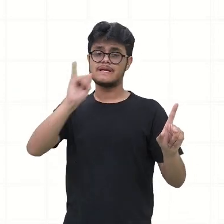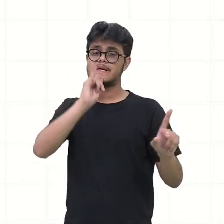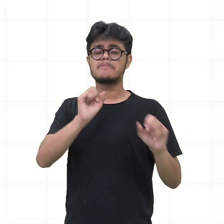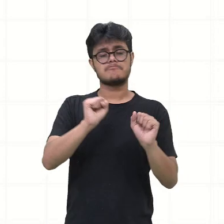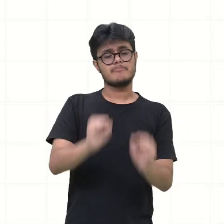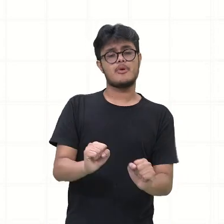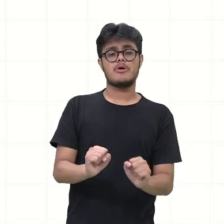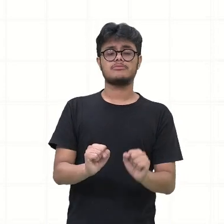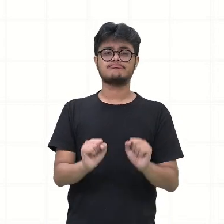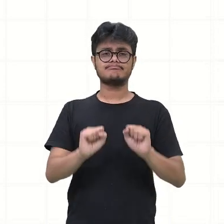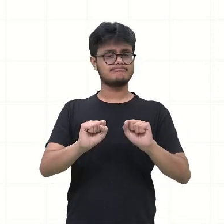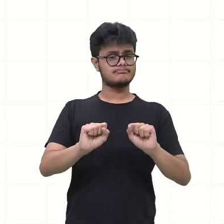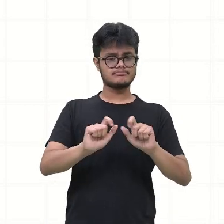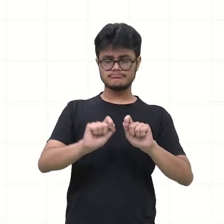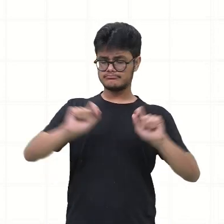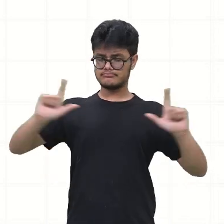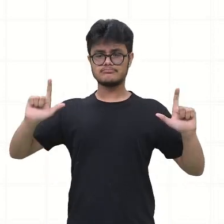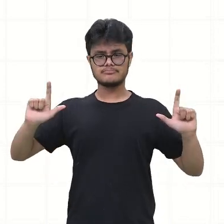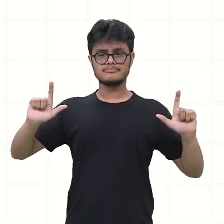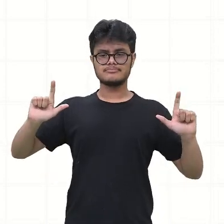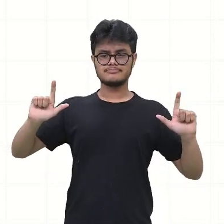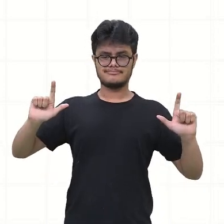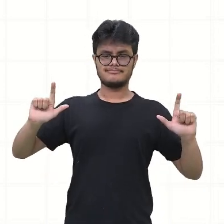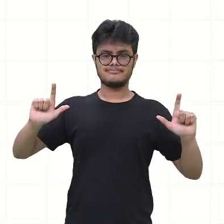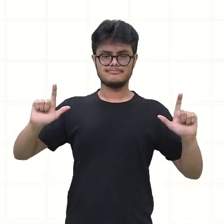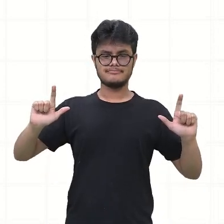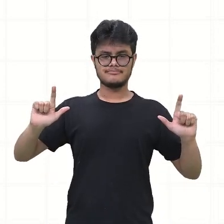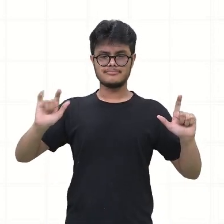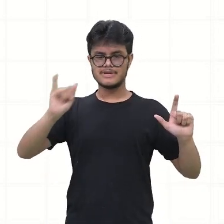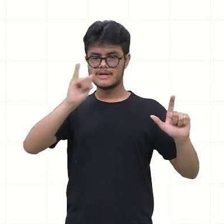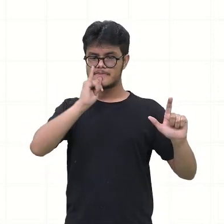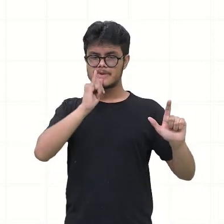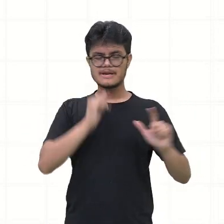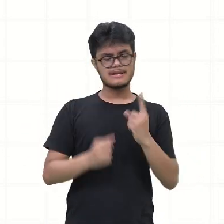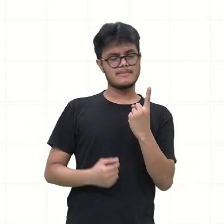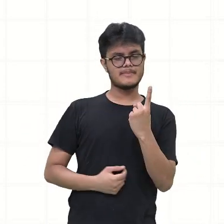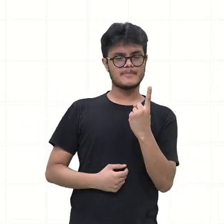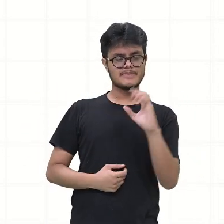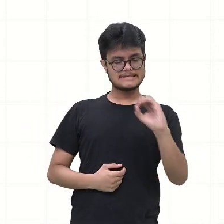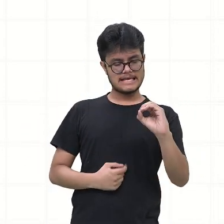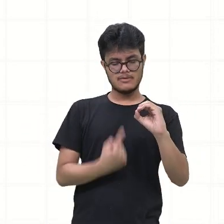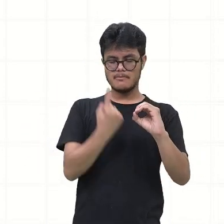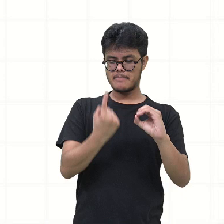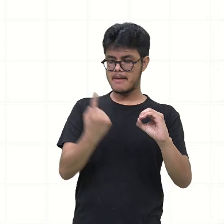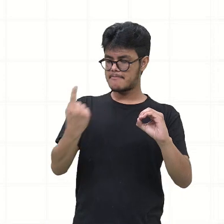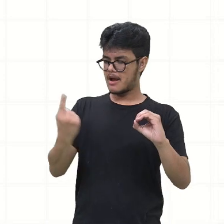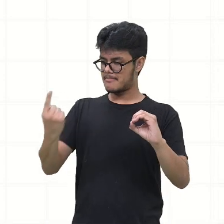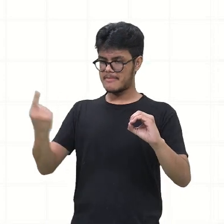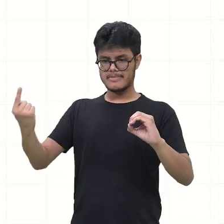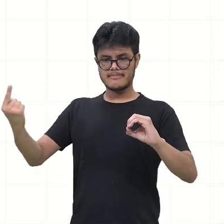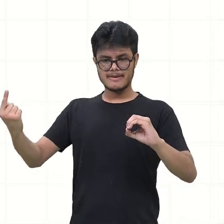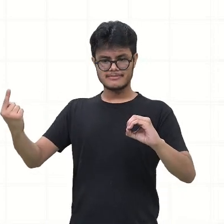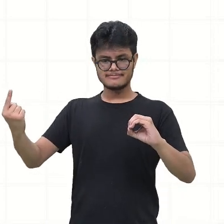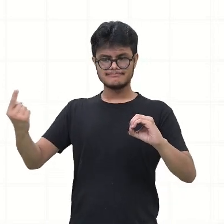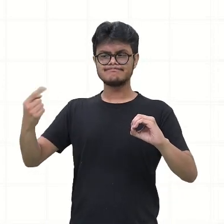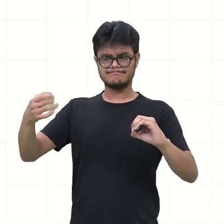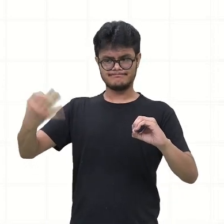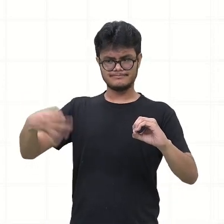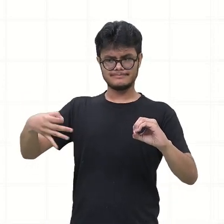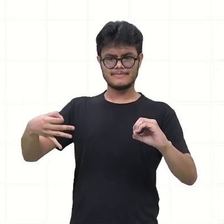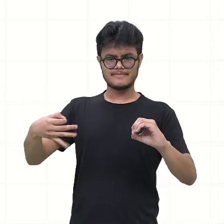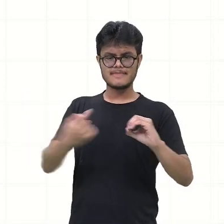uma escala maior. Por exemplo, aqui eu estou aumentando de 1 em 1, ó, certo? Na minha escala, quando eu desenho, eu estou